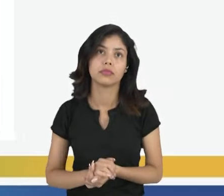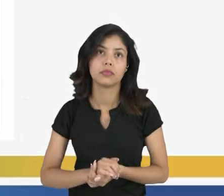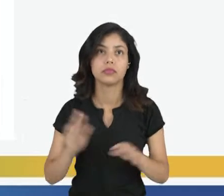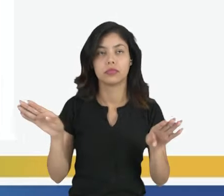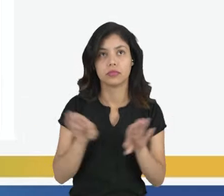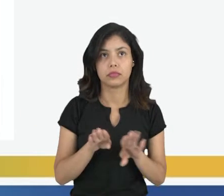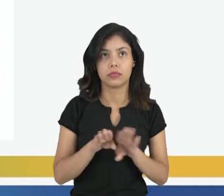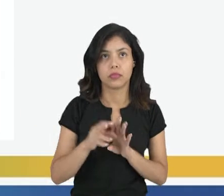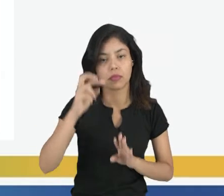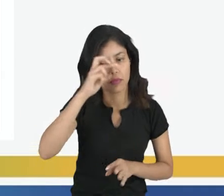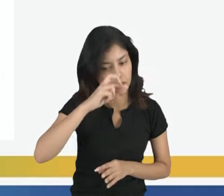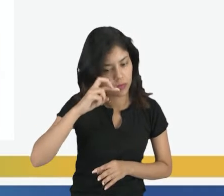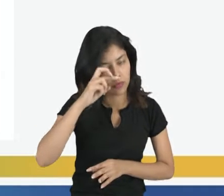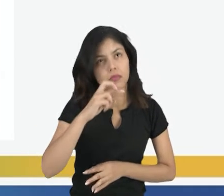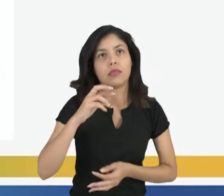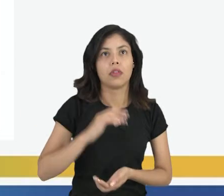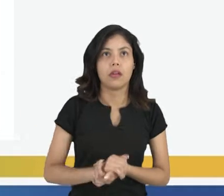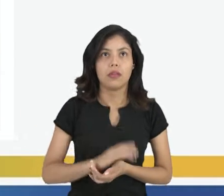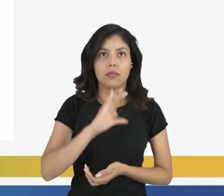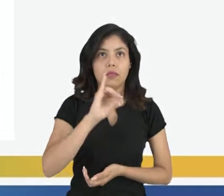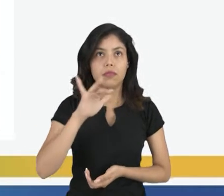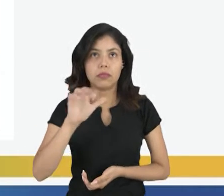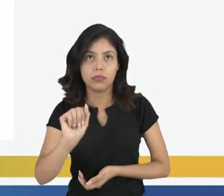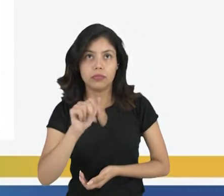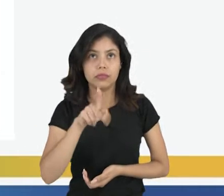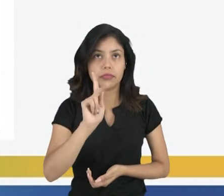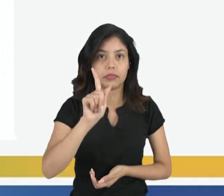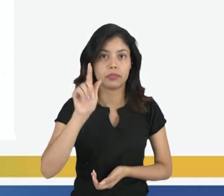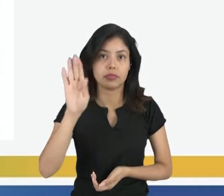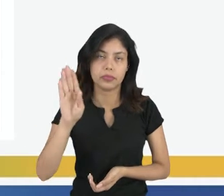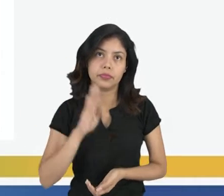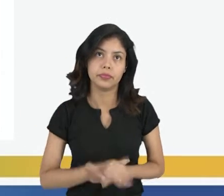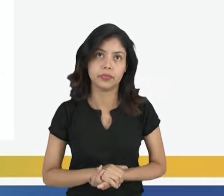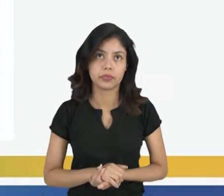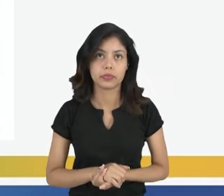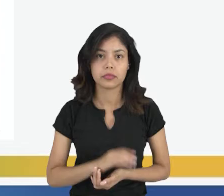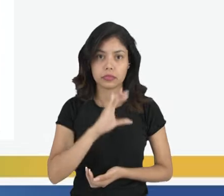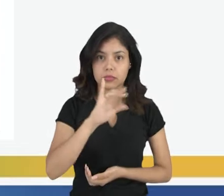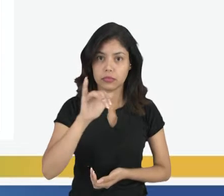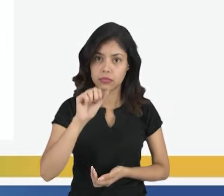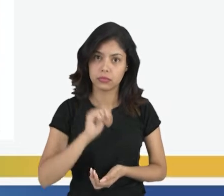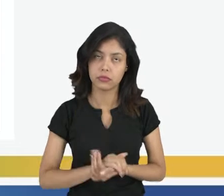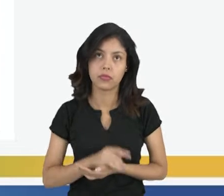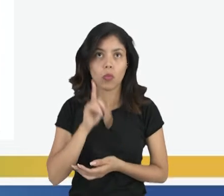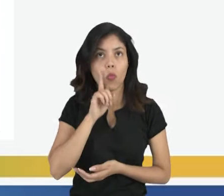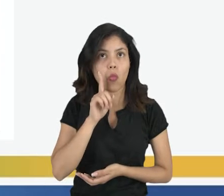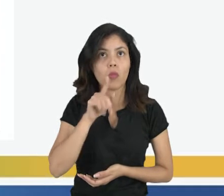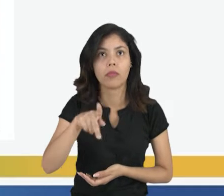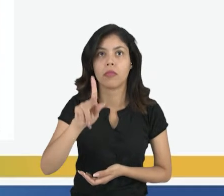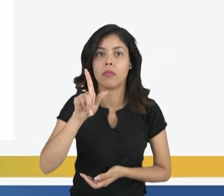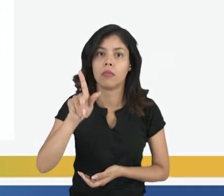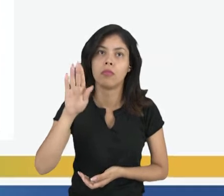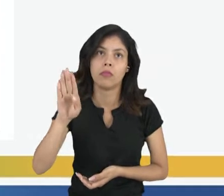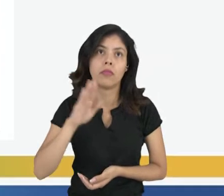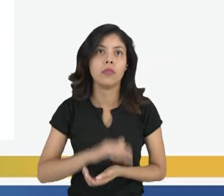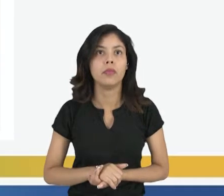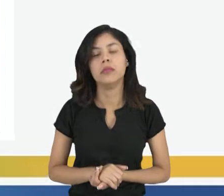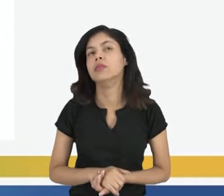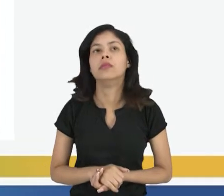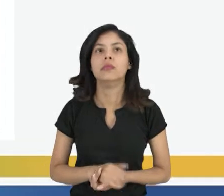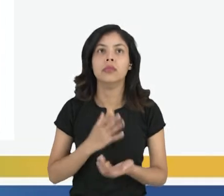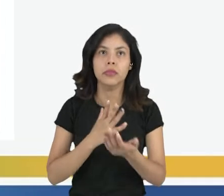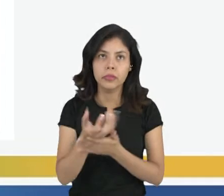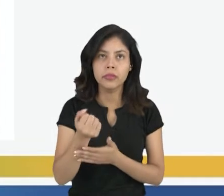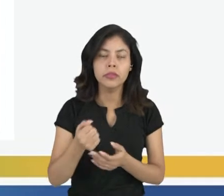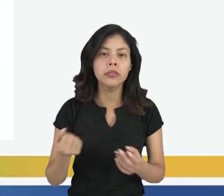gente tem a espionagem, né, os agentes secretos, a CIA nos Estados Unidos, a KGB da União Soviética,